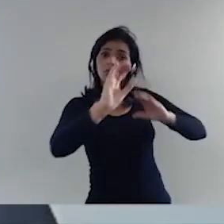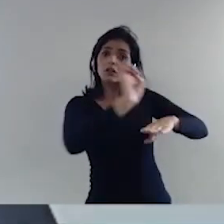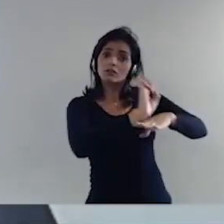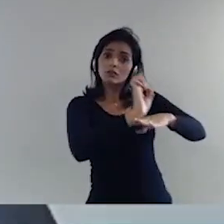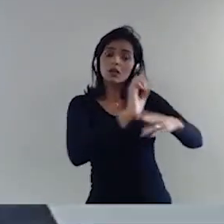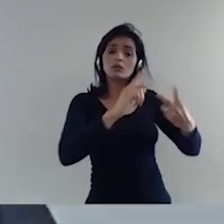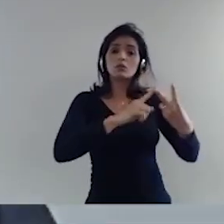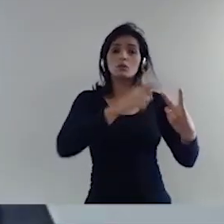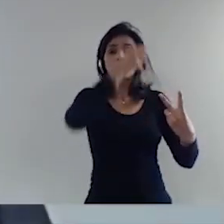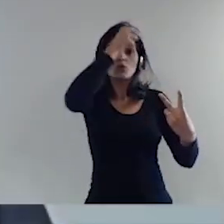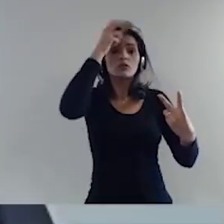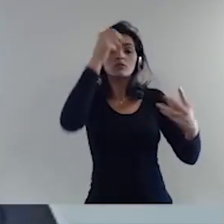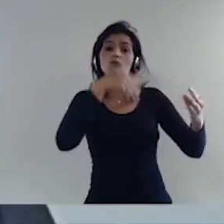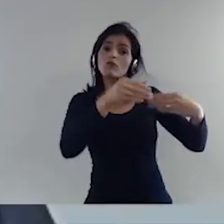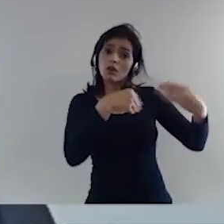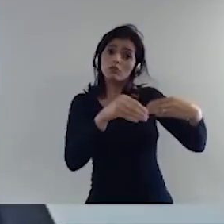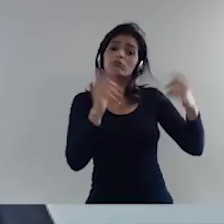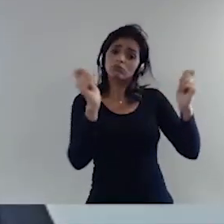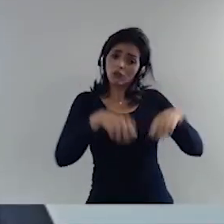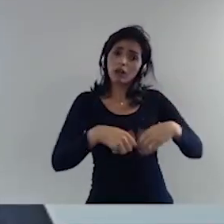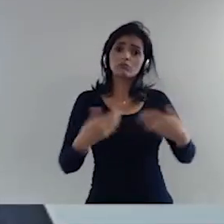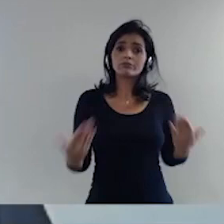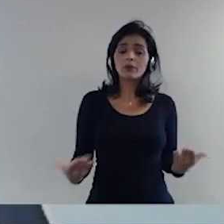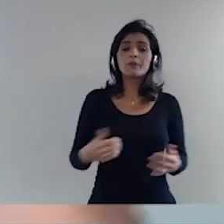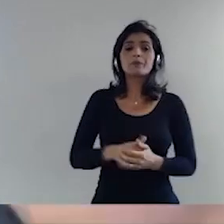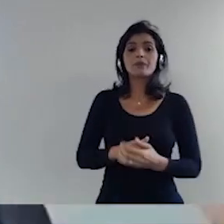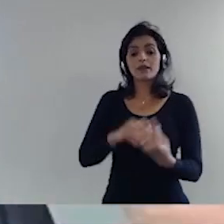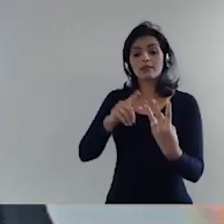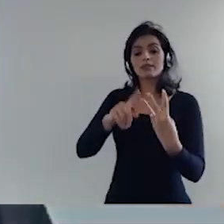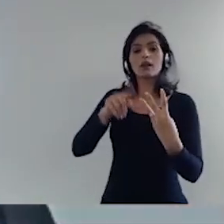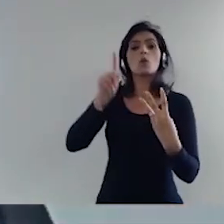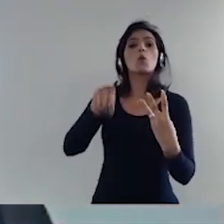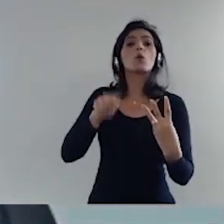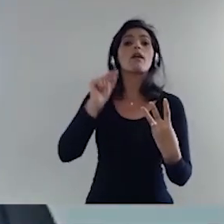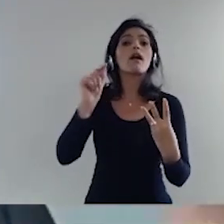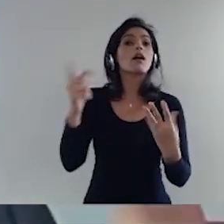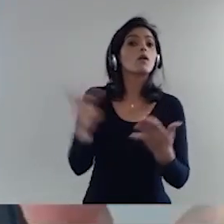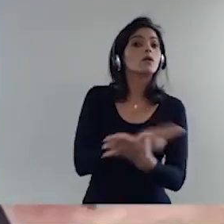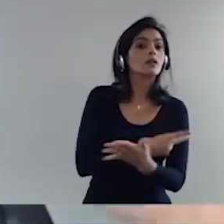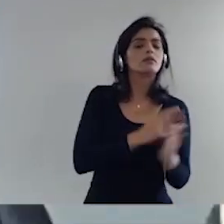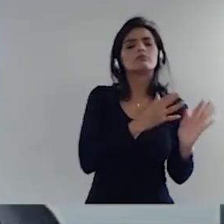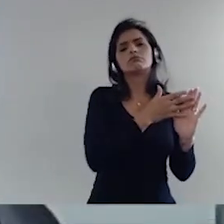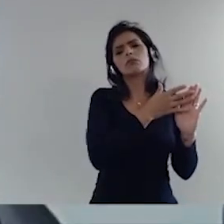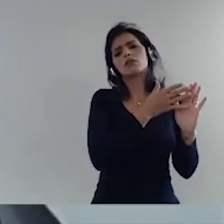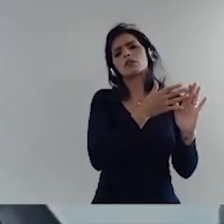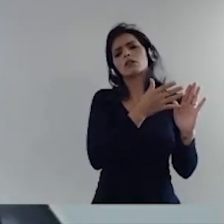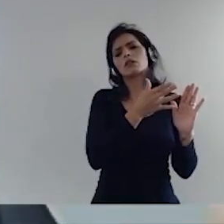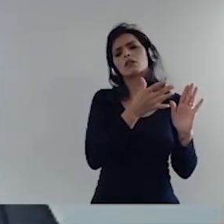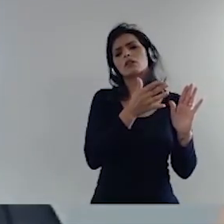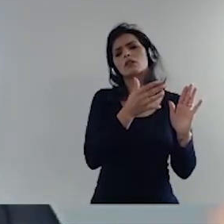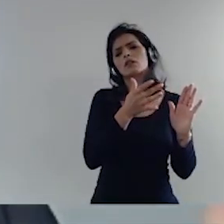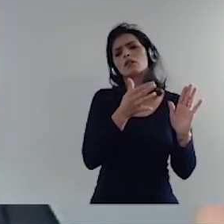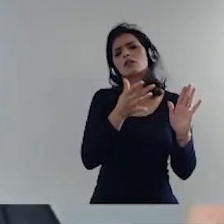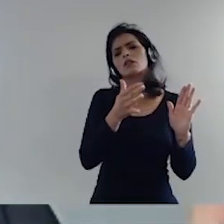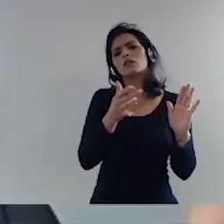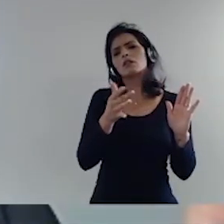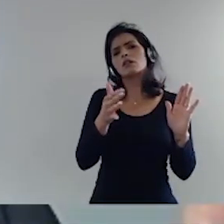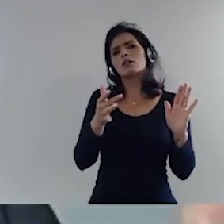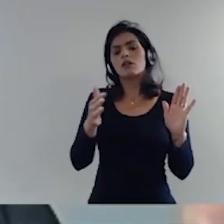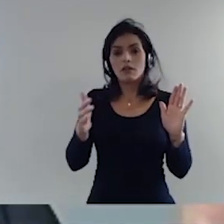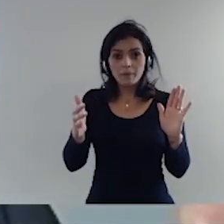movimento, o tempo está correndo. O que acontece com o terceiro movimento? Passa-se o tempo e o